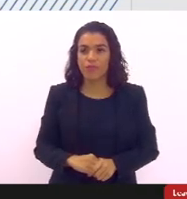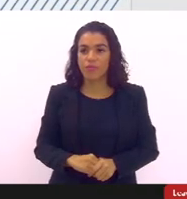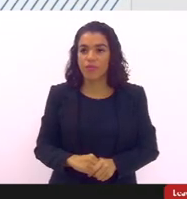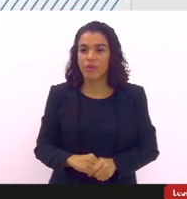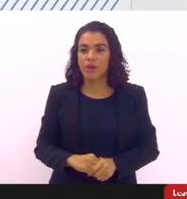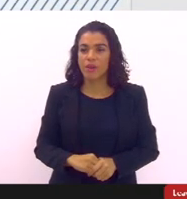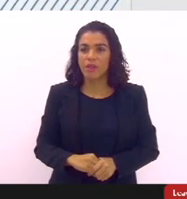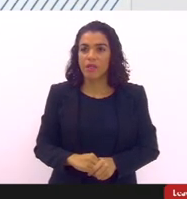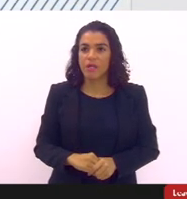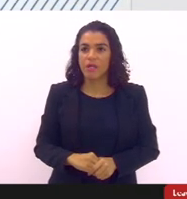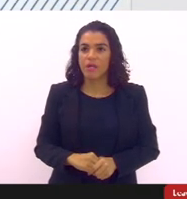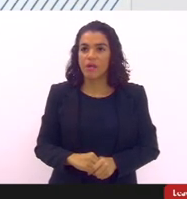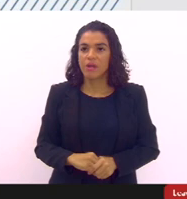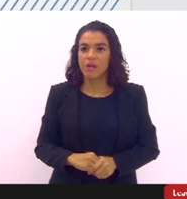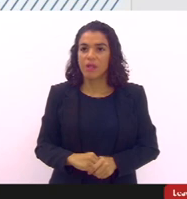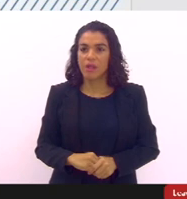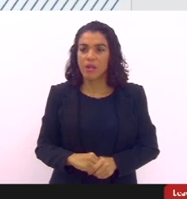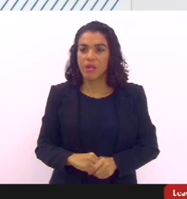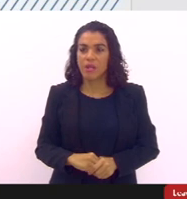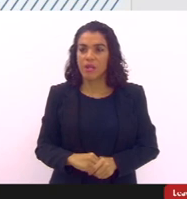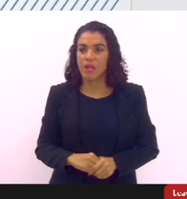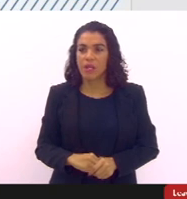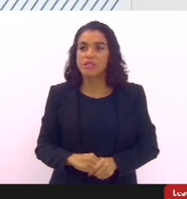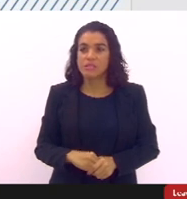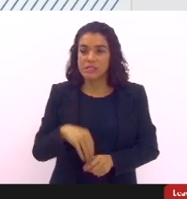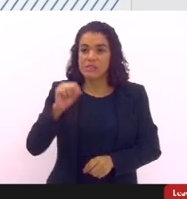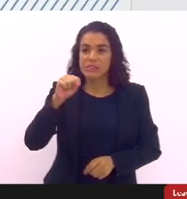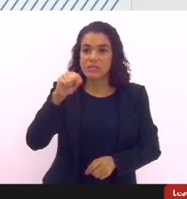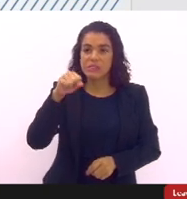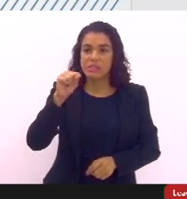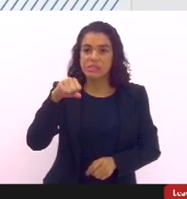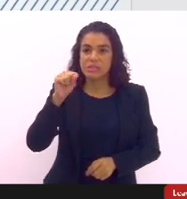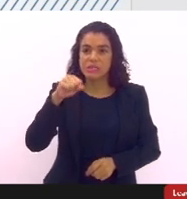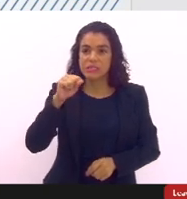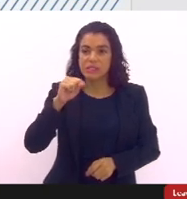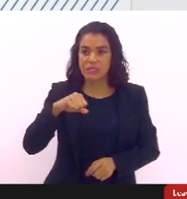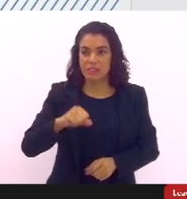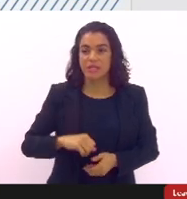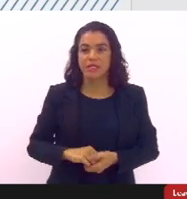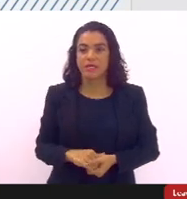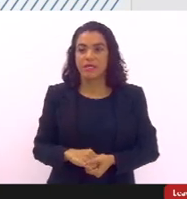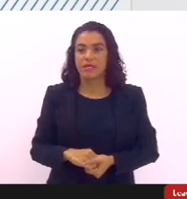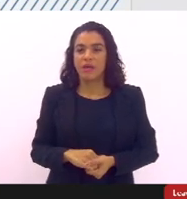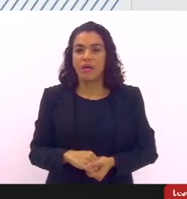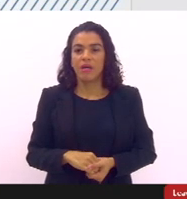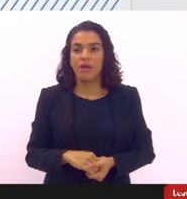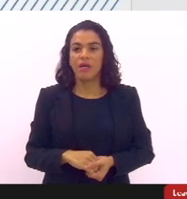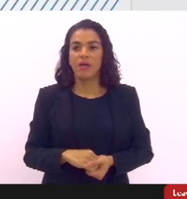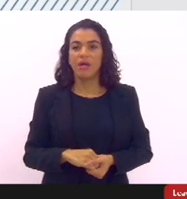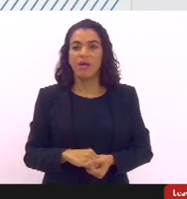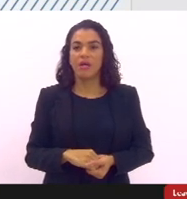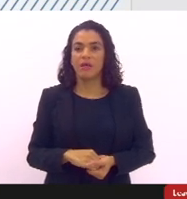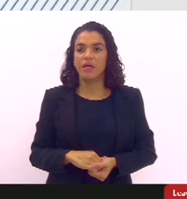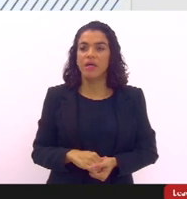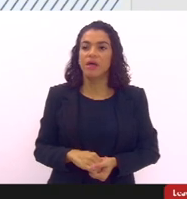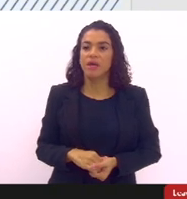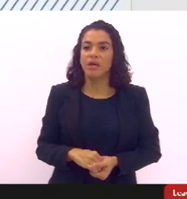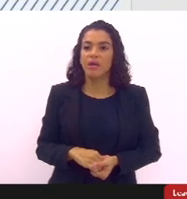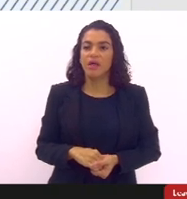passar assim. Assim faça, vê. Sim, agora foi. Ah, estava aqui.